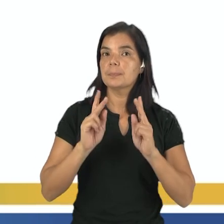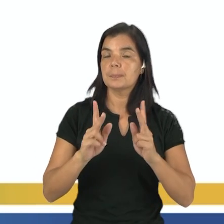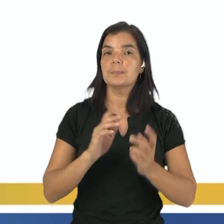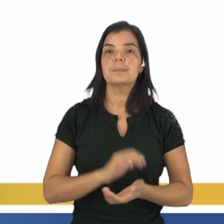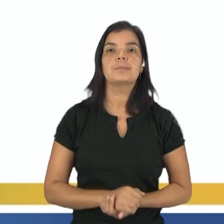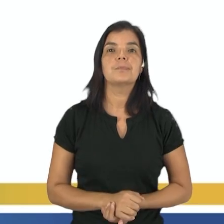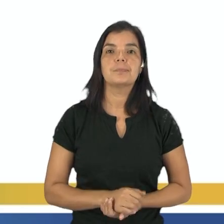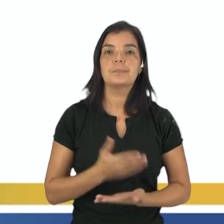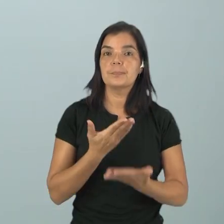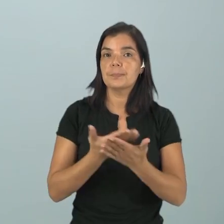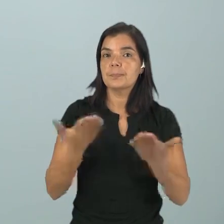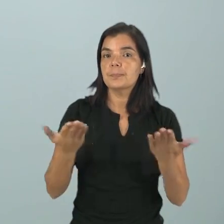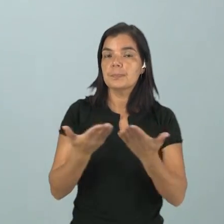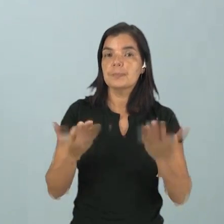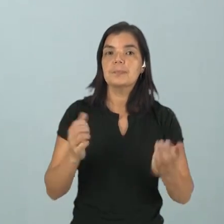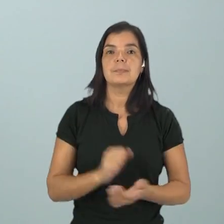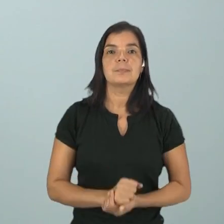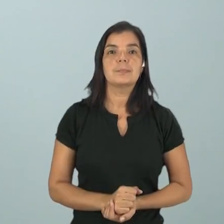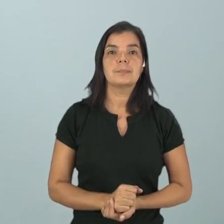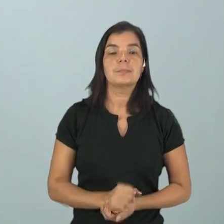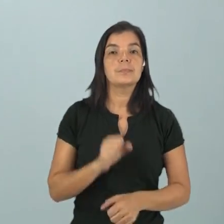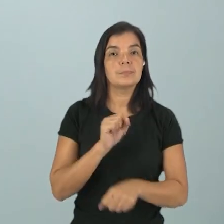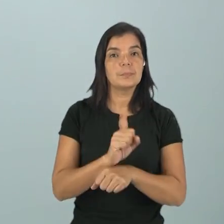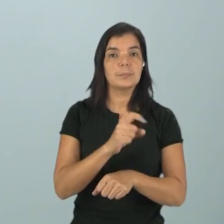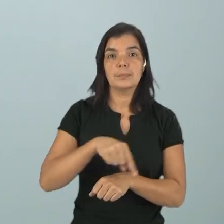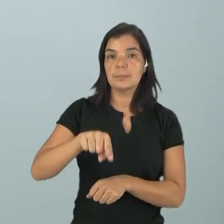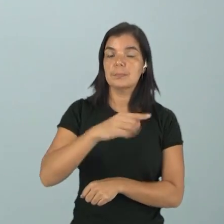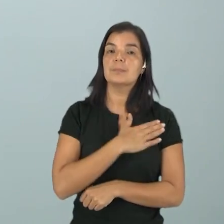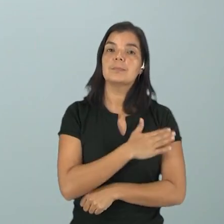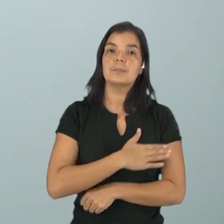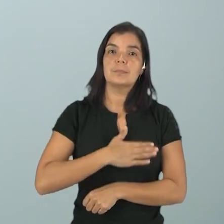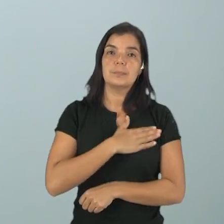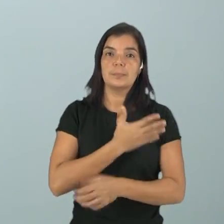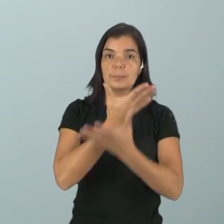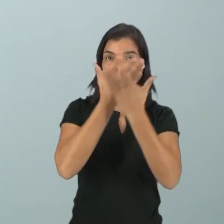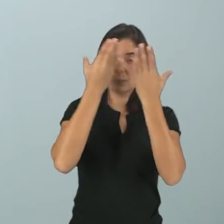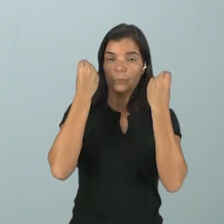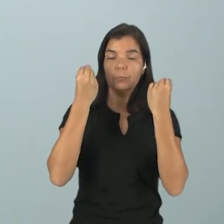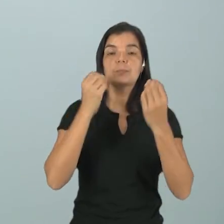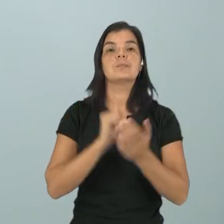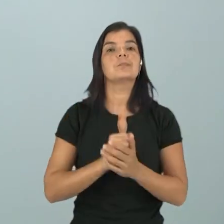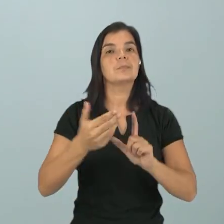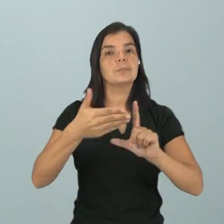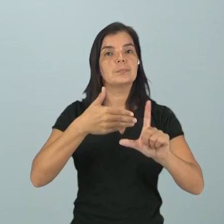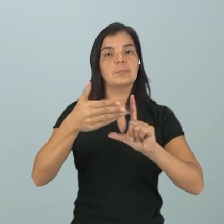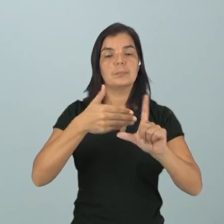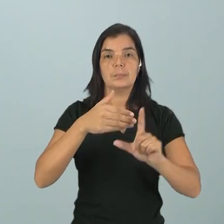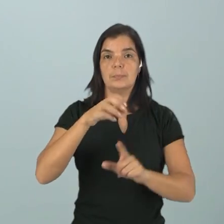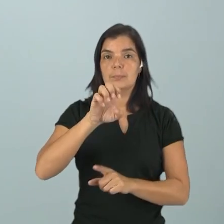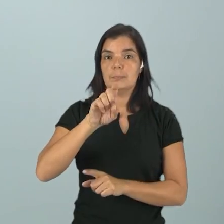ok? Então essa foi a aula de hoje, eu espero que tenham gostado. Não esqueçam de acessar